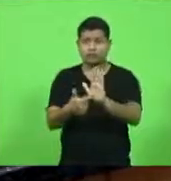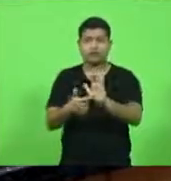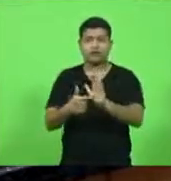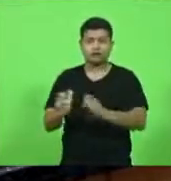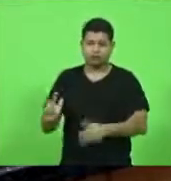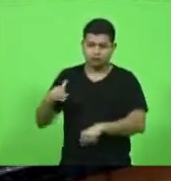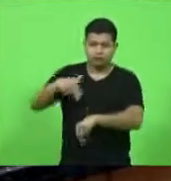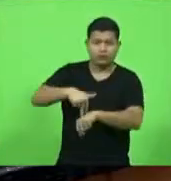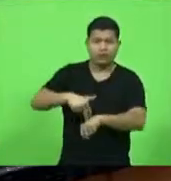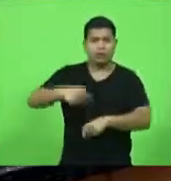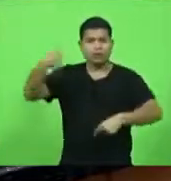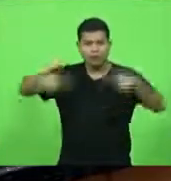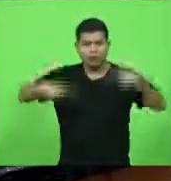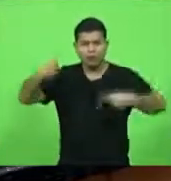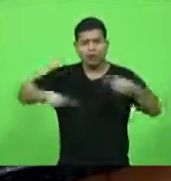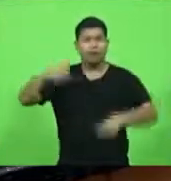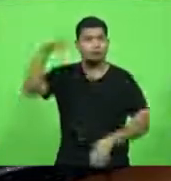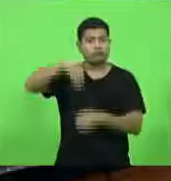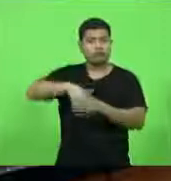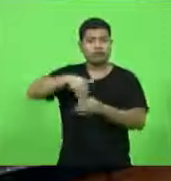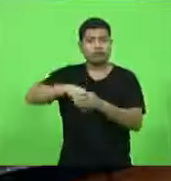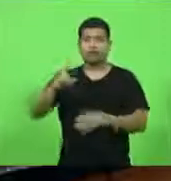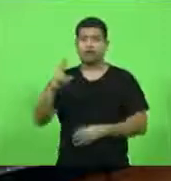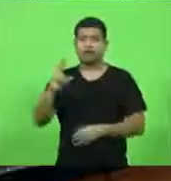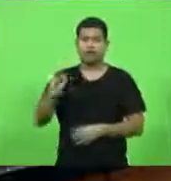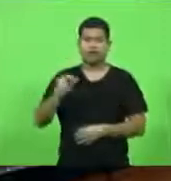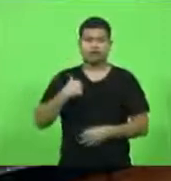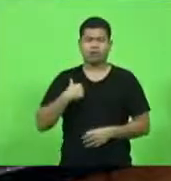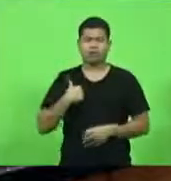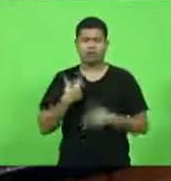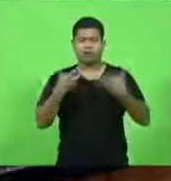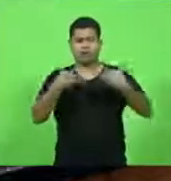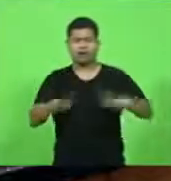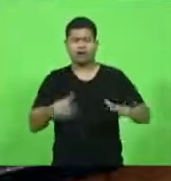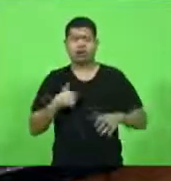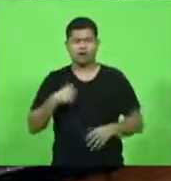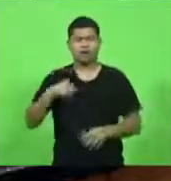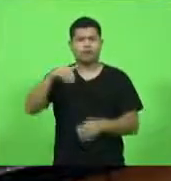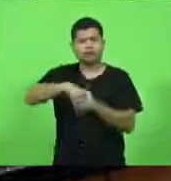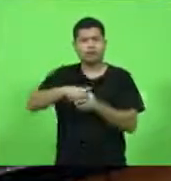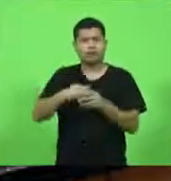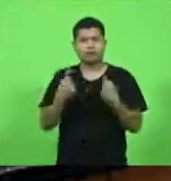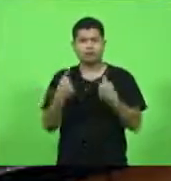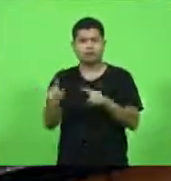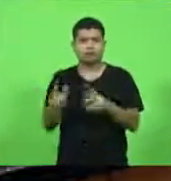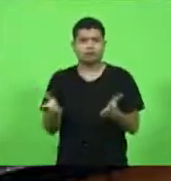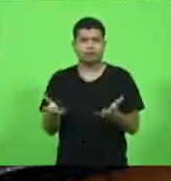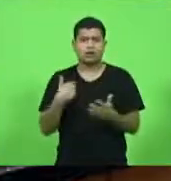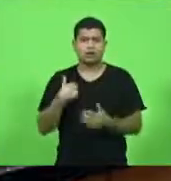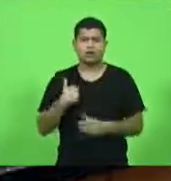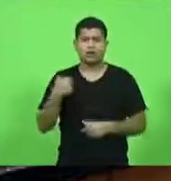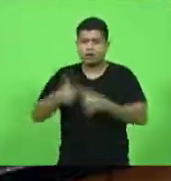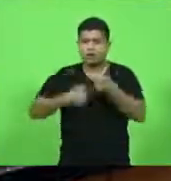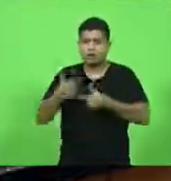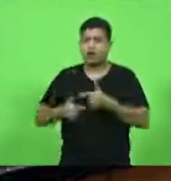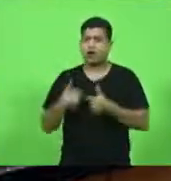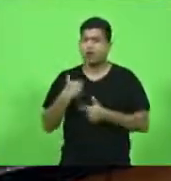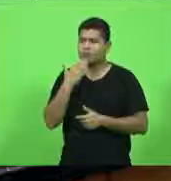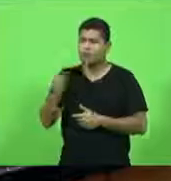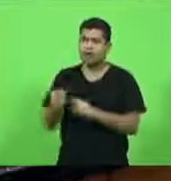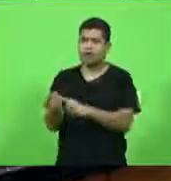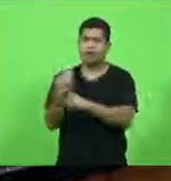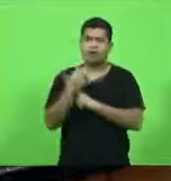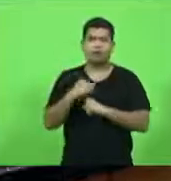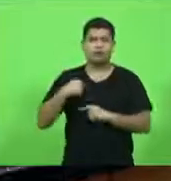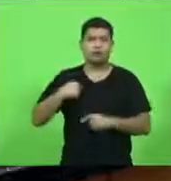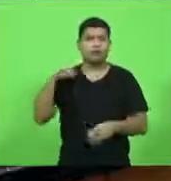aqui. Traz ele aqui e fala, não sou a favor, pronto, vou votar contra. Trabalha, pede voto para os outros deputados e vota contra